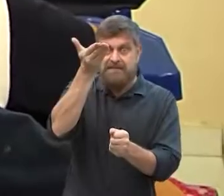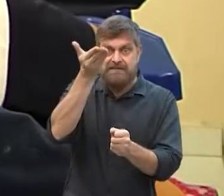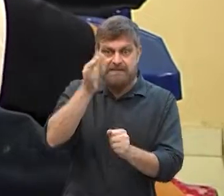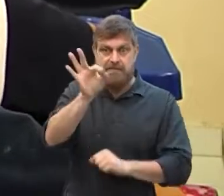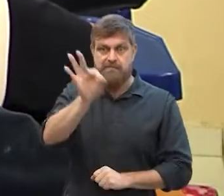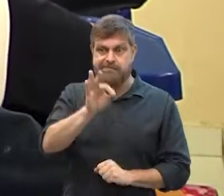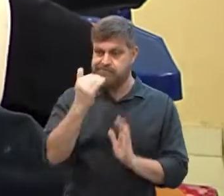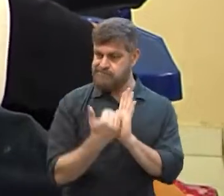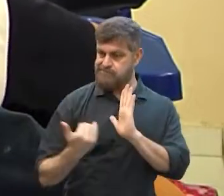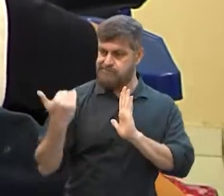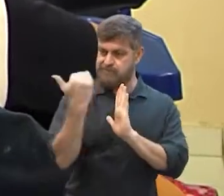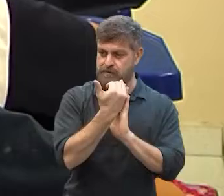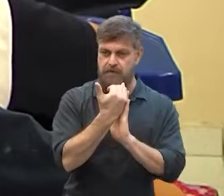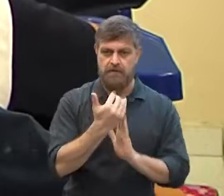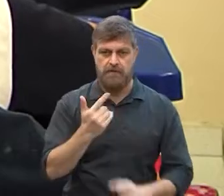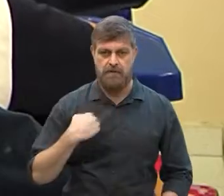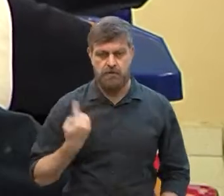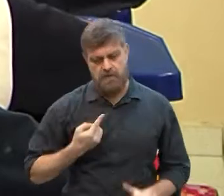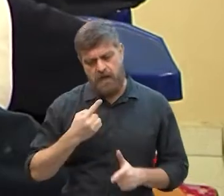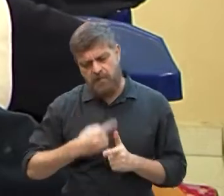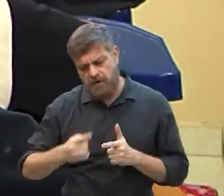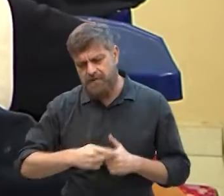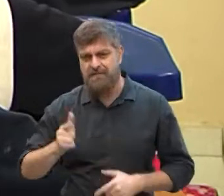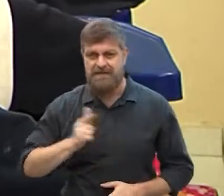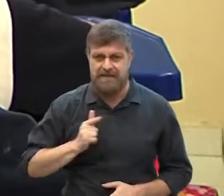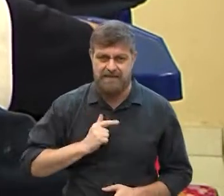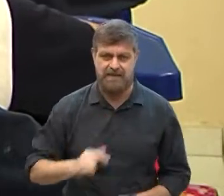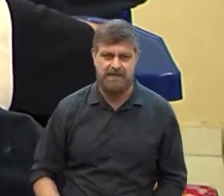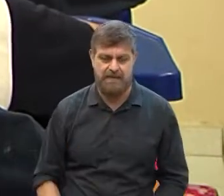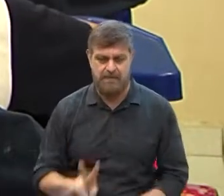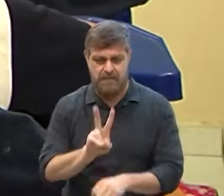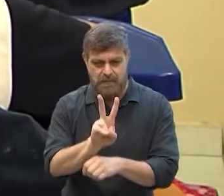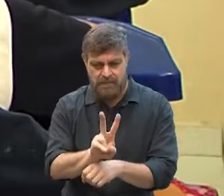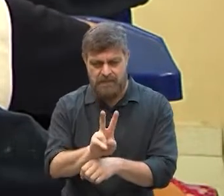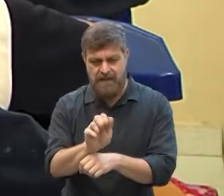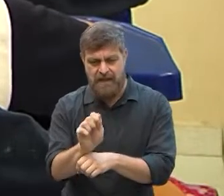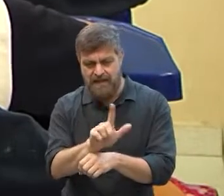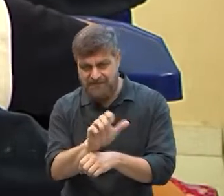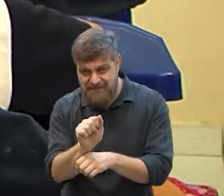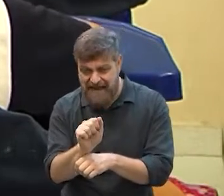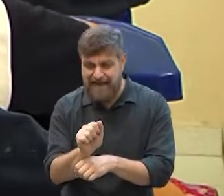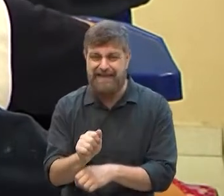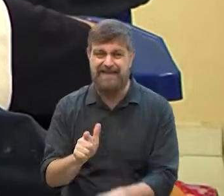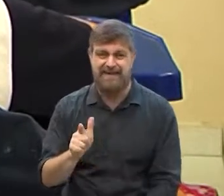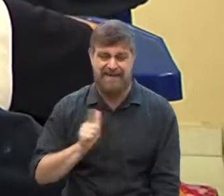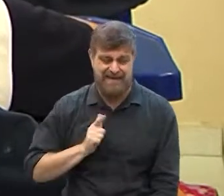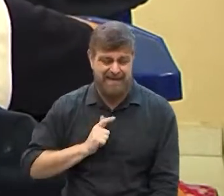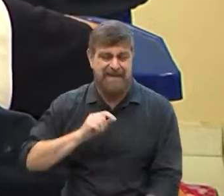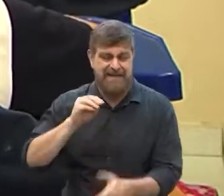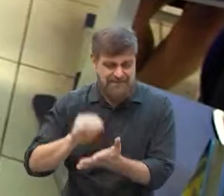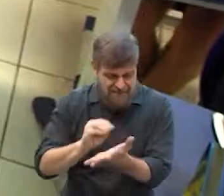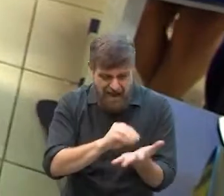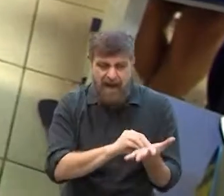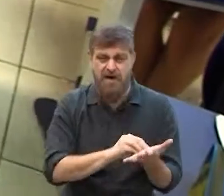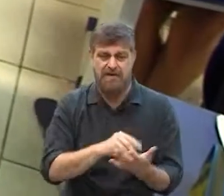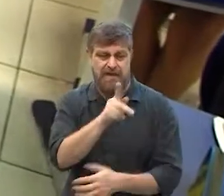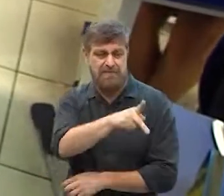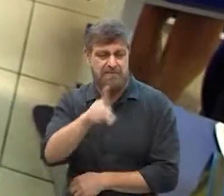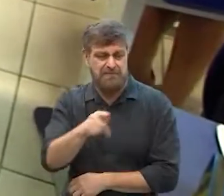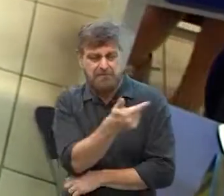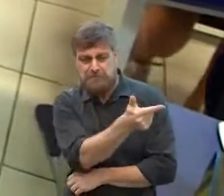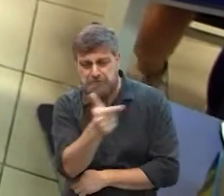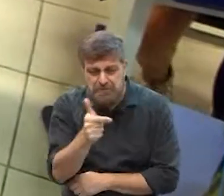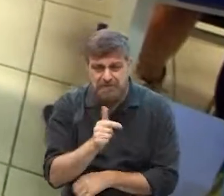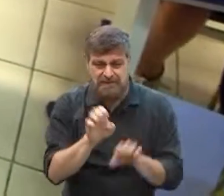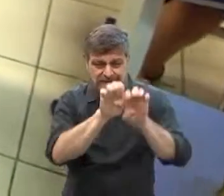município. Nós temos problemas como o déficit de vagas de professores em algumas áreas, a falta